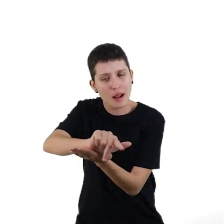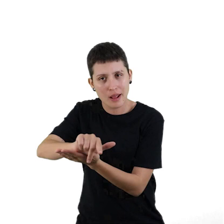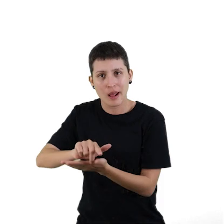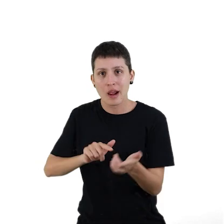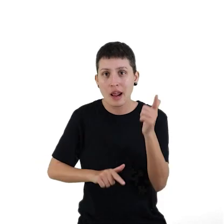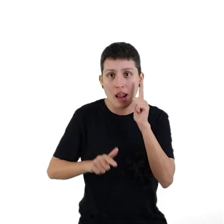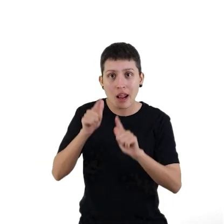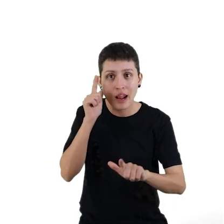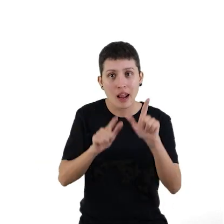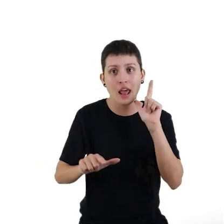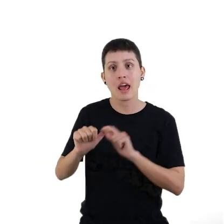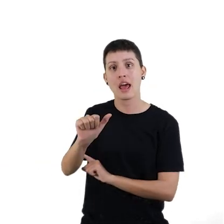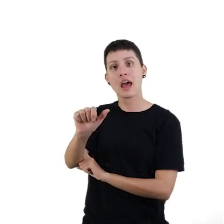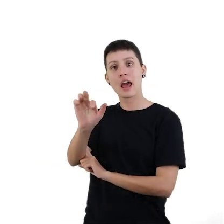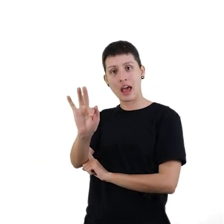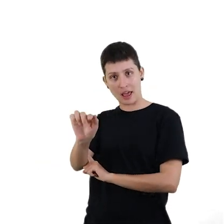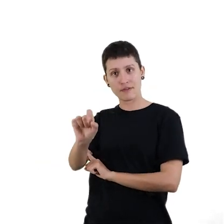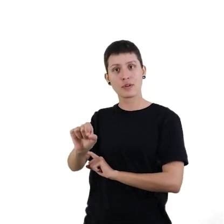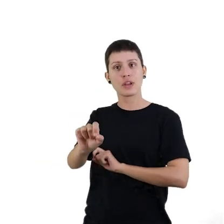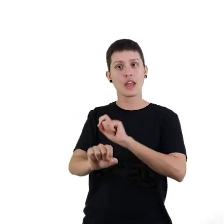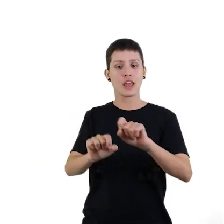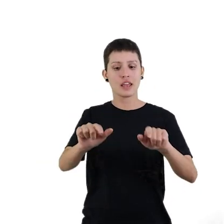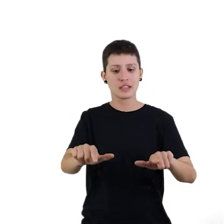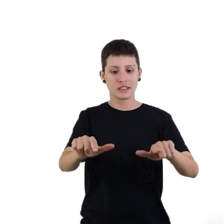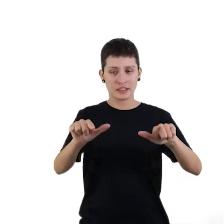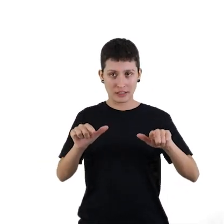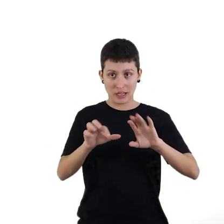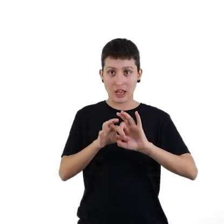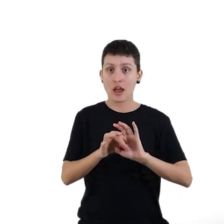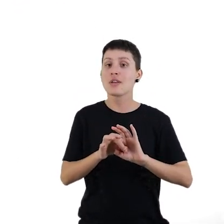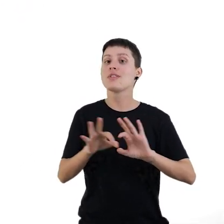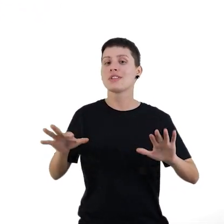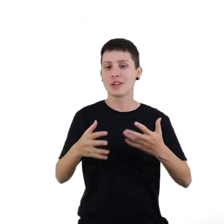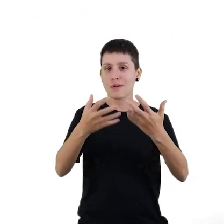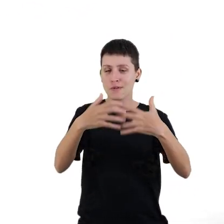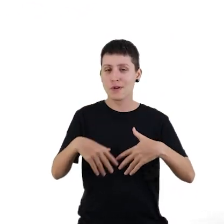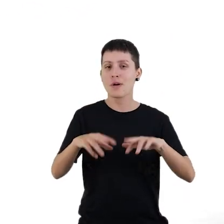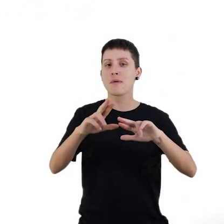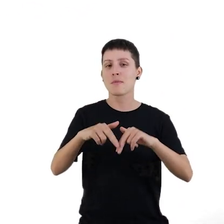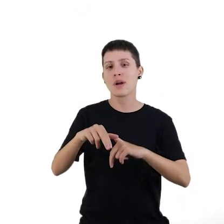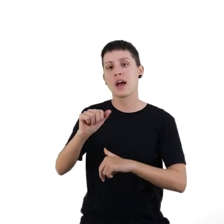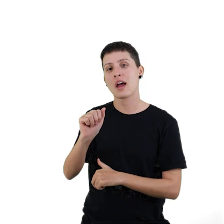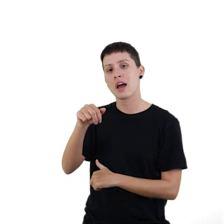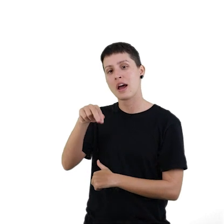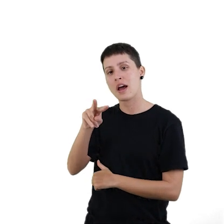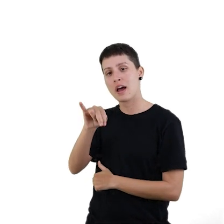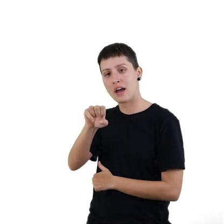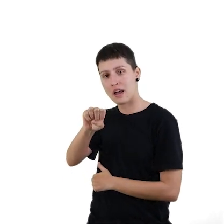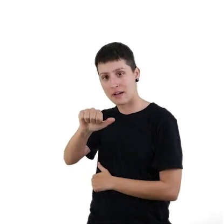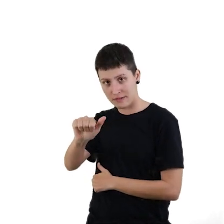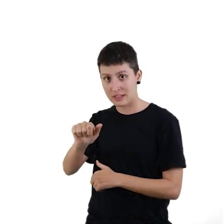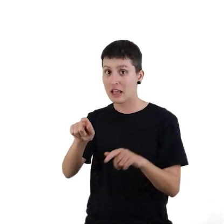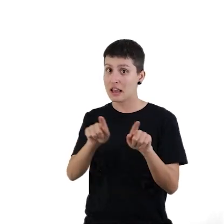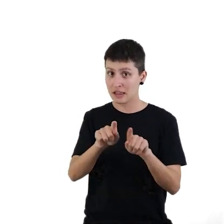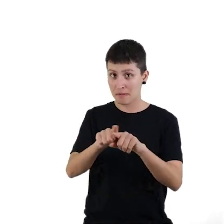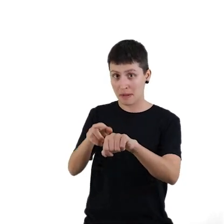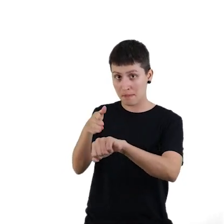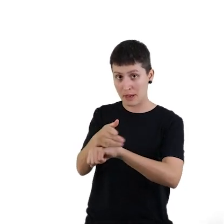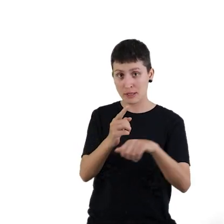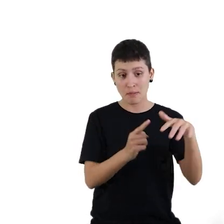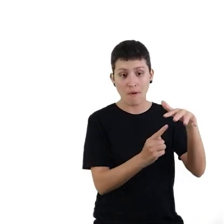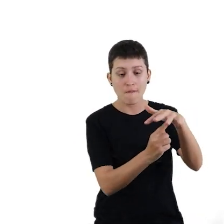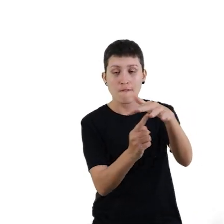a AF, a Autorização de Funcionamento de Empresa pela Anvisa. Participou pela primeira vez na Feira Hospitalar,